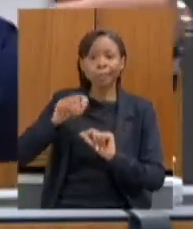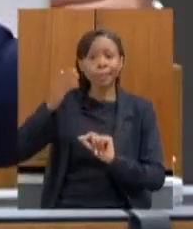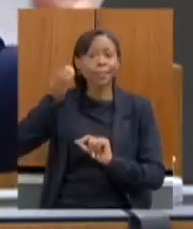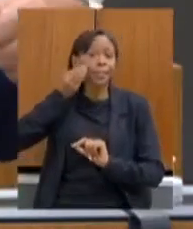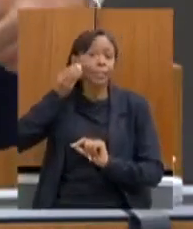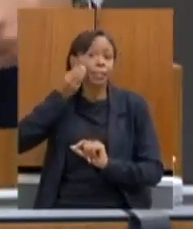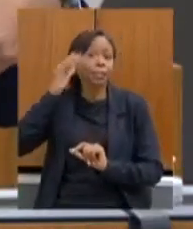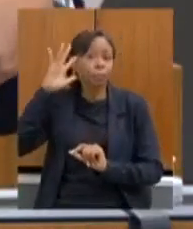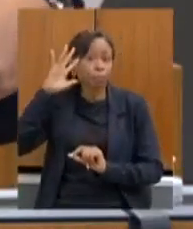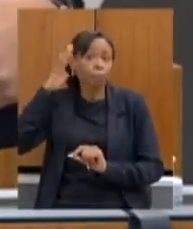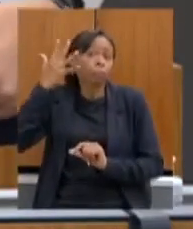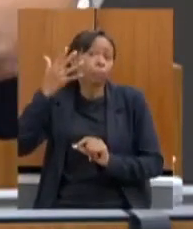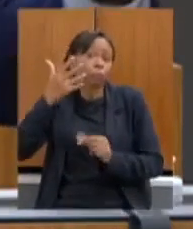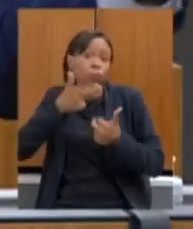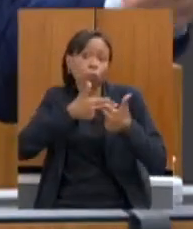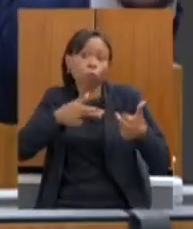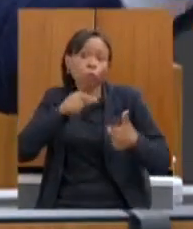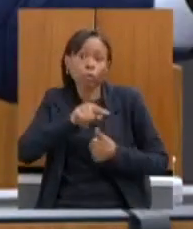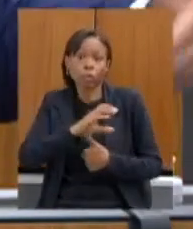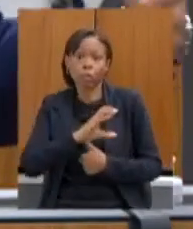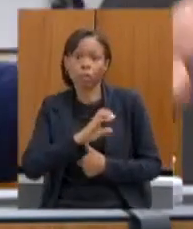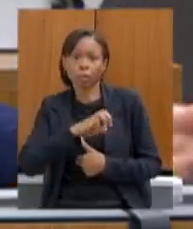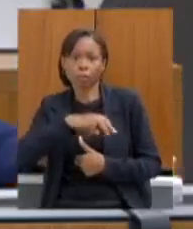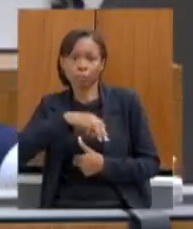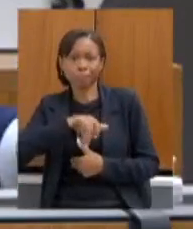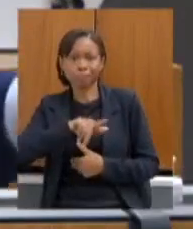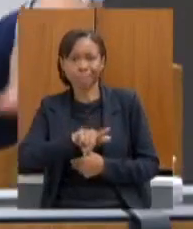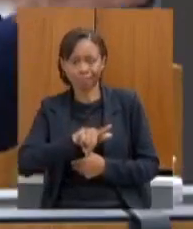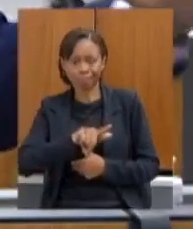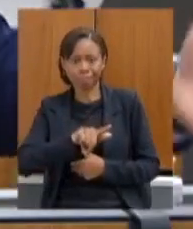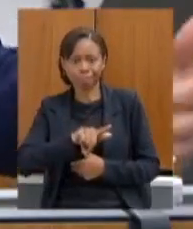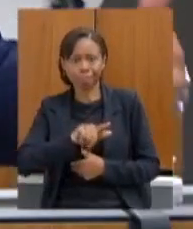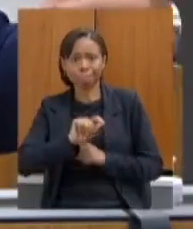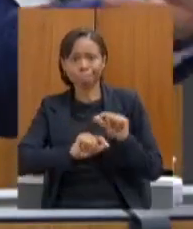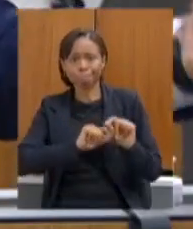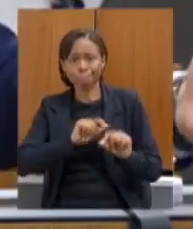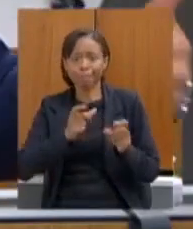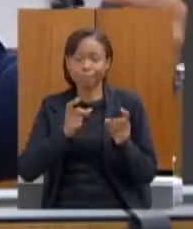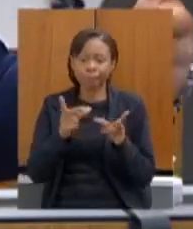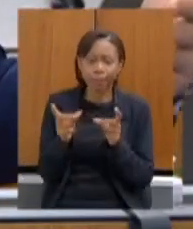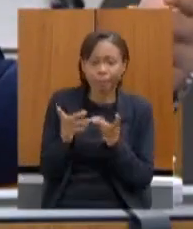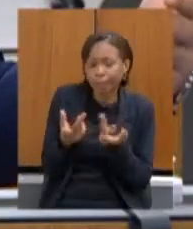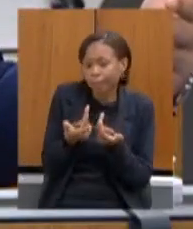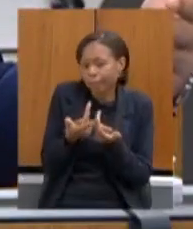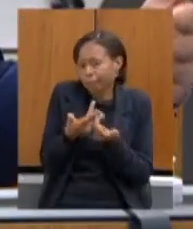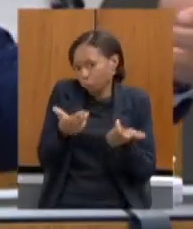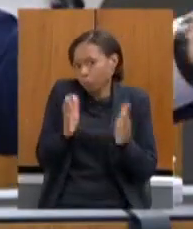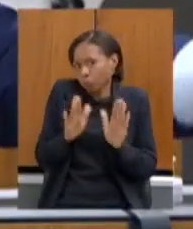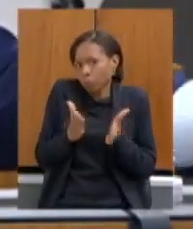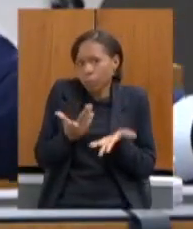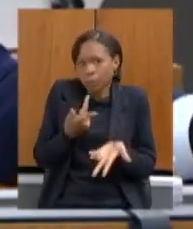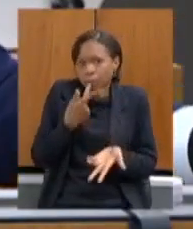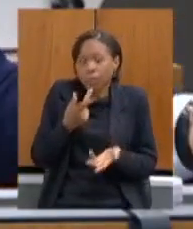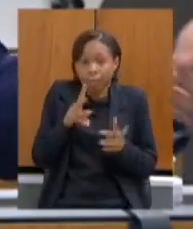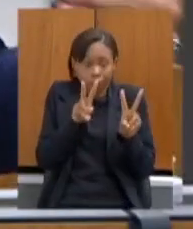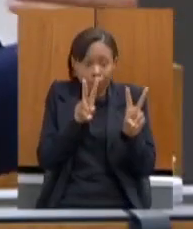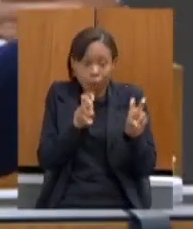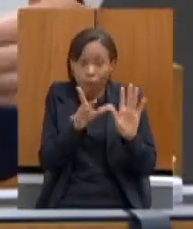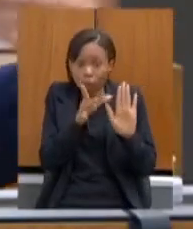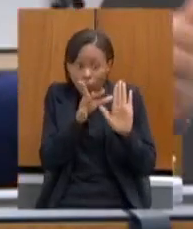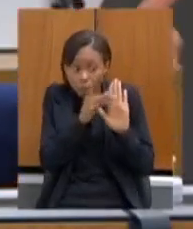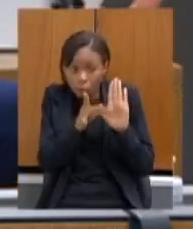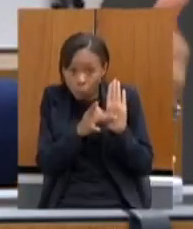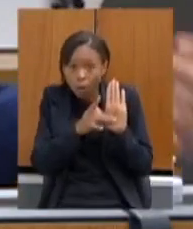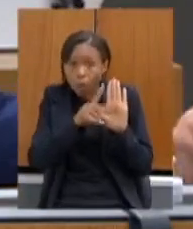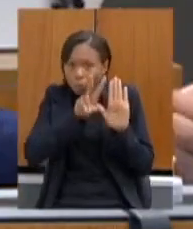só alternativas, como muitas vezes já foi dito, de desestatização, de privatização, que esta é, sim, uma pauta importante. Eu